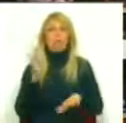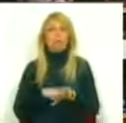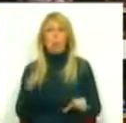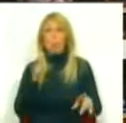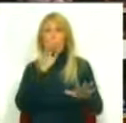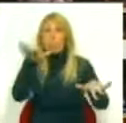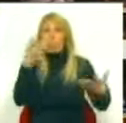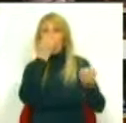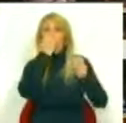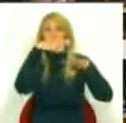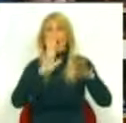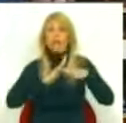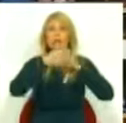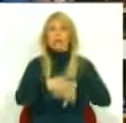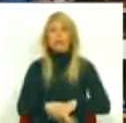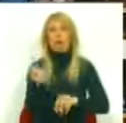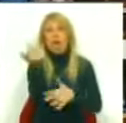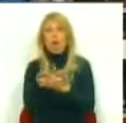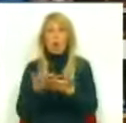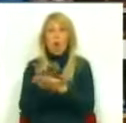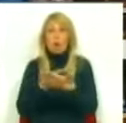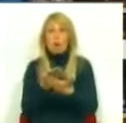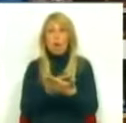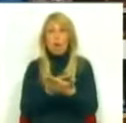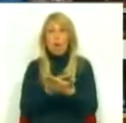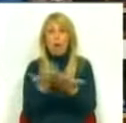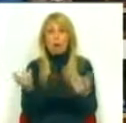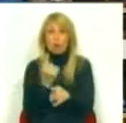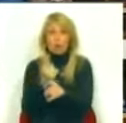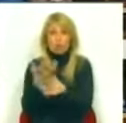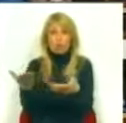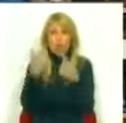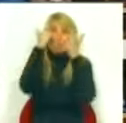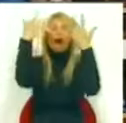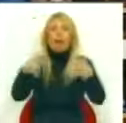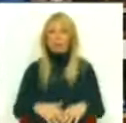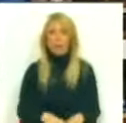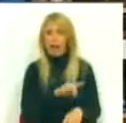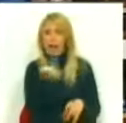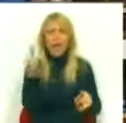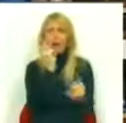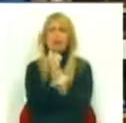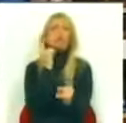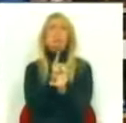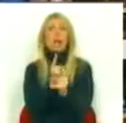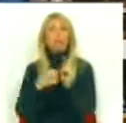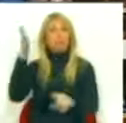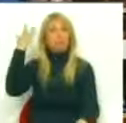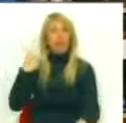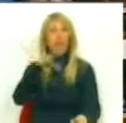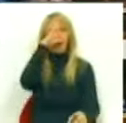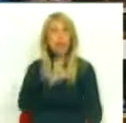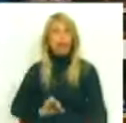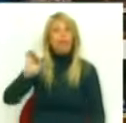de intervenção da economia sejam os mesmos, pasme-se, sejam os mesmos que optaram no seu governo